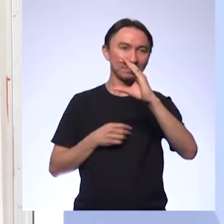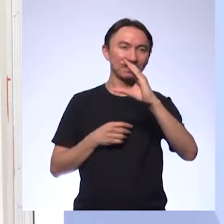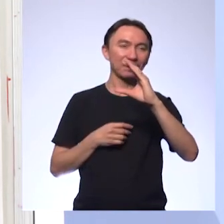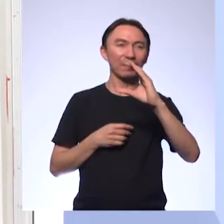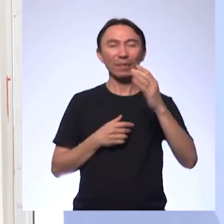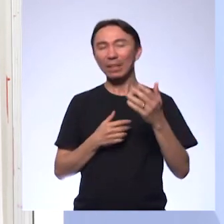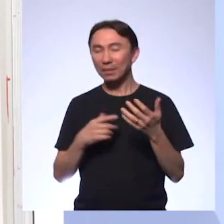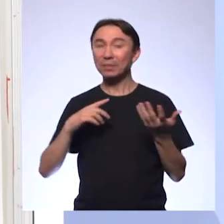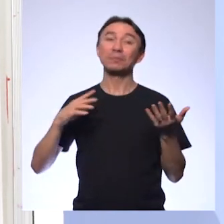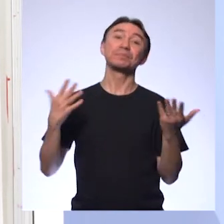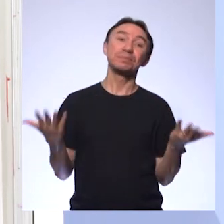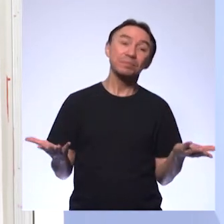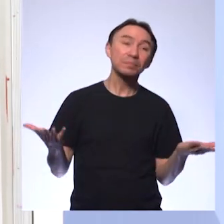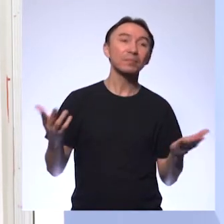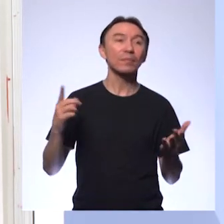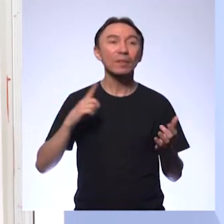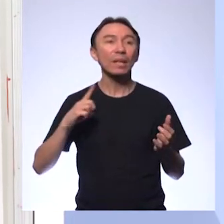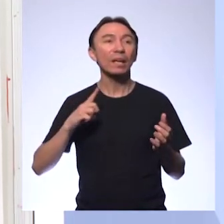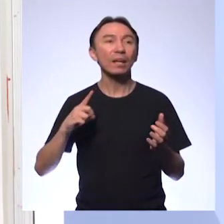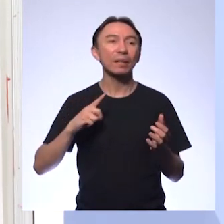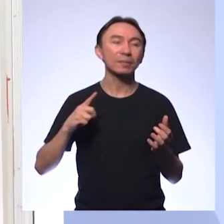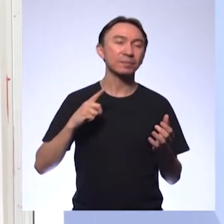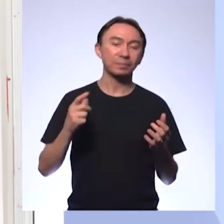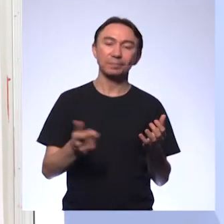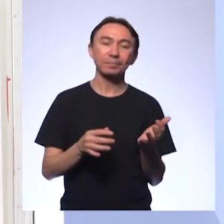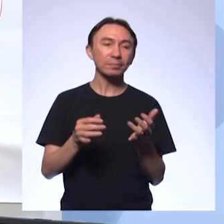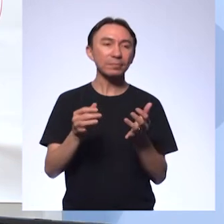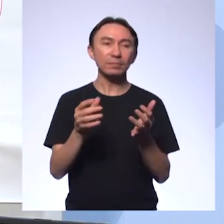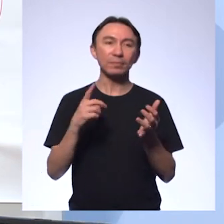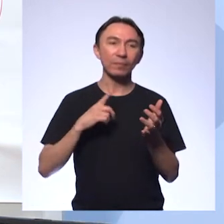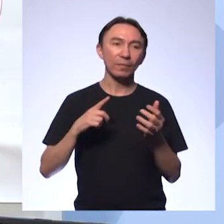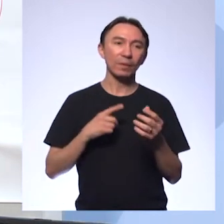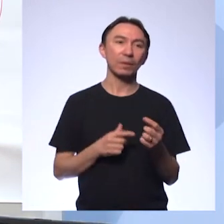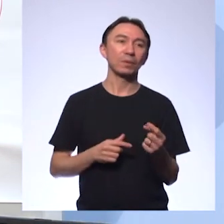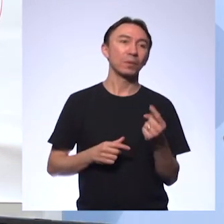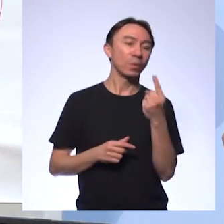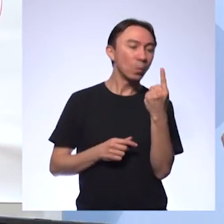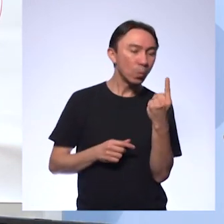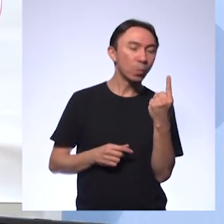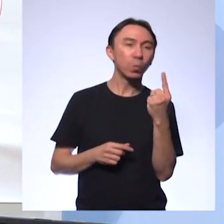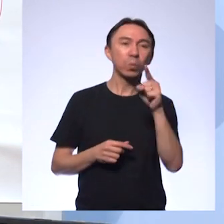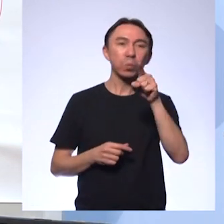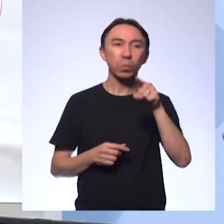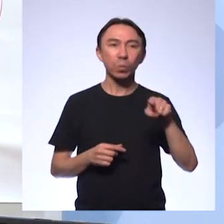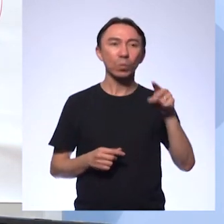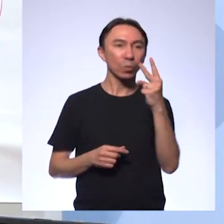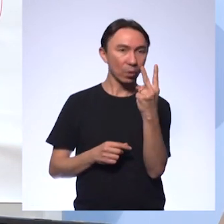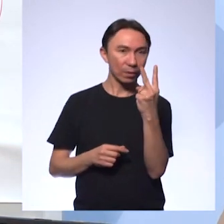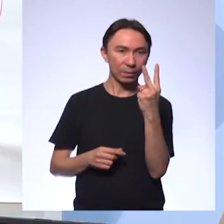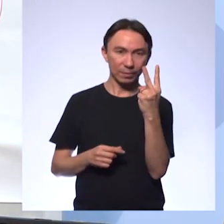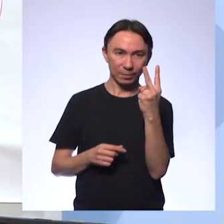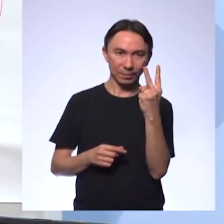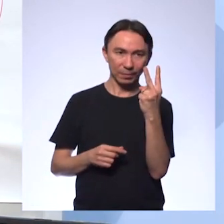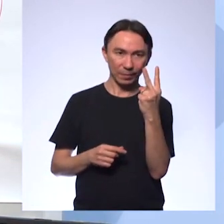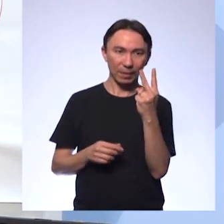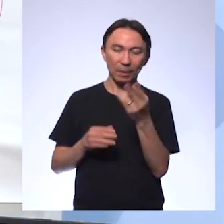Então, quando eu tenho um composto aqui, né? 1, 2, o prefixo é